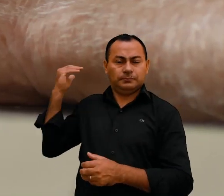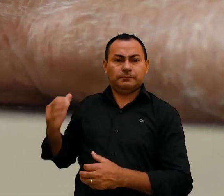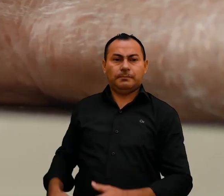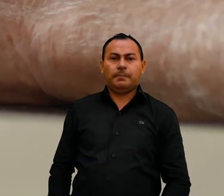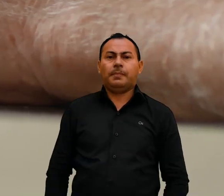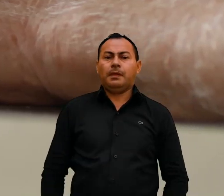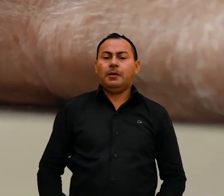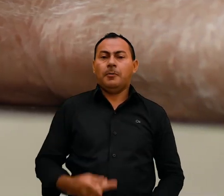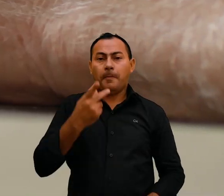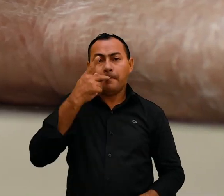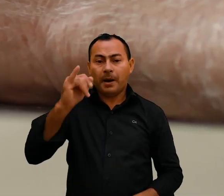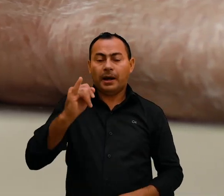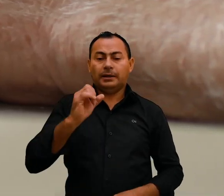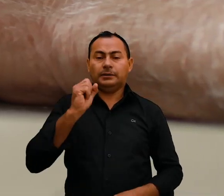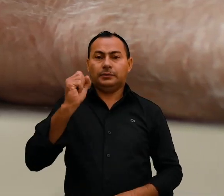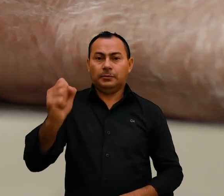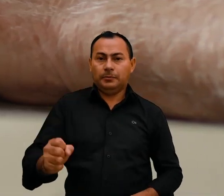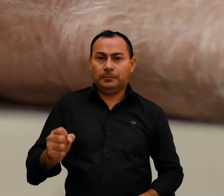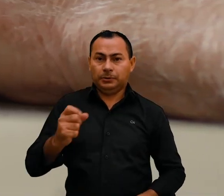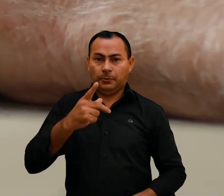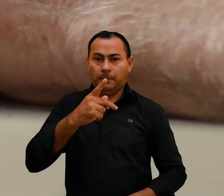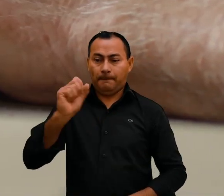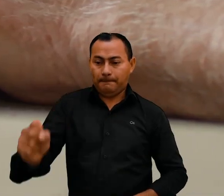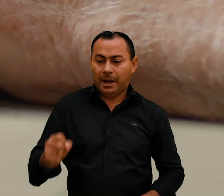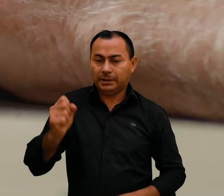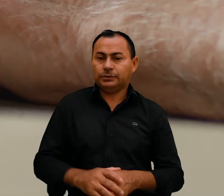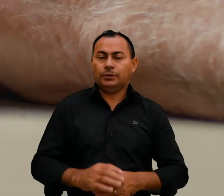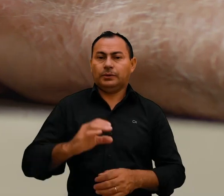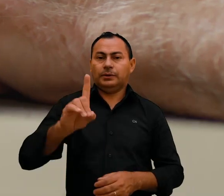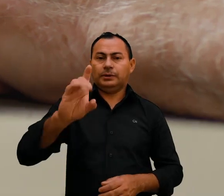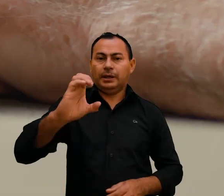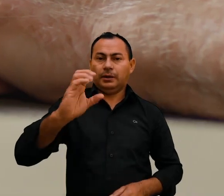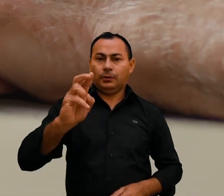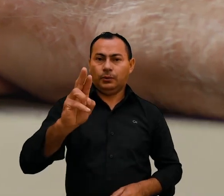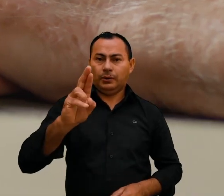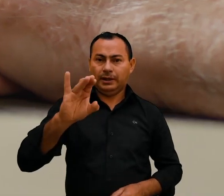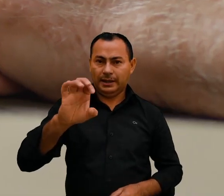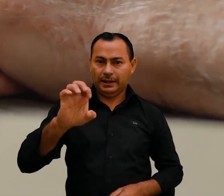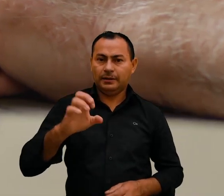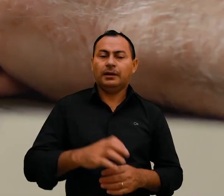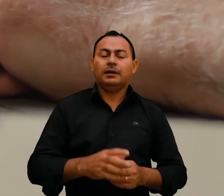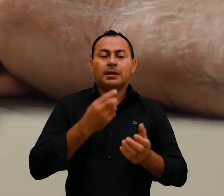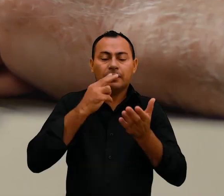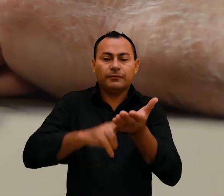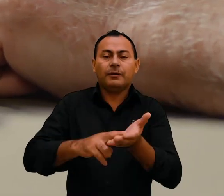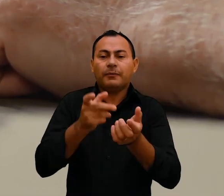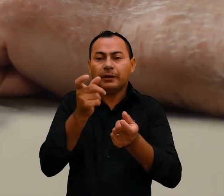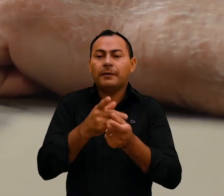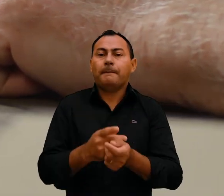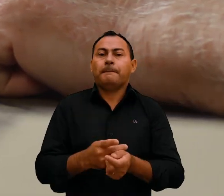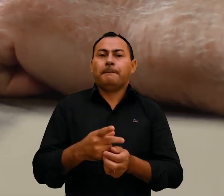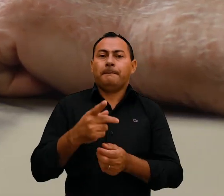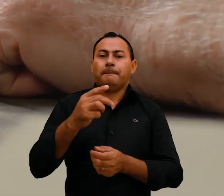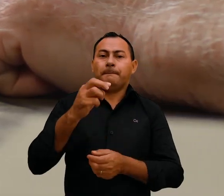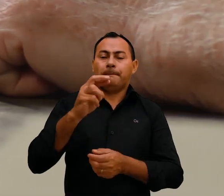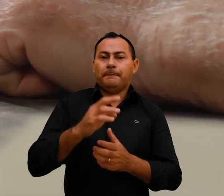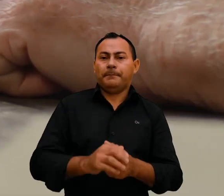atrás e o pai do pastor de cura escreveu e grifo as palavras